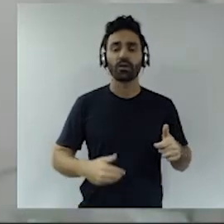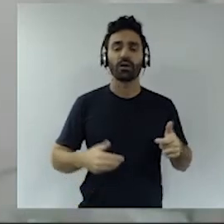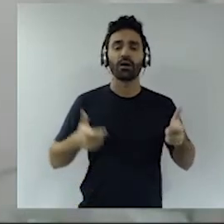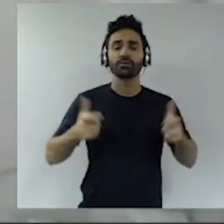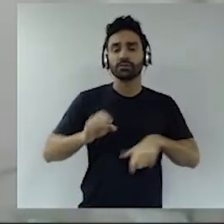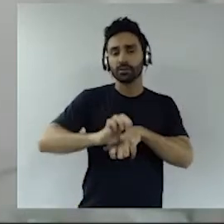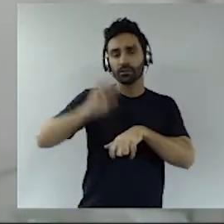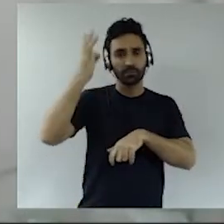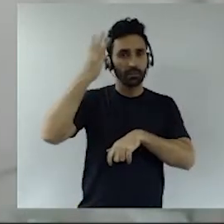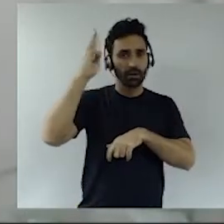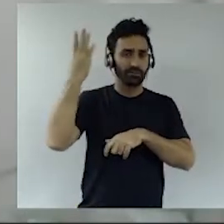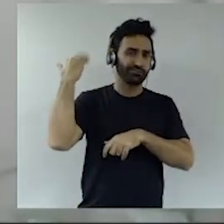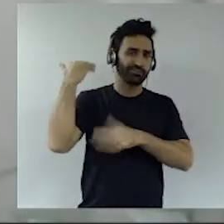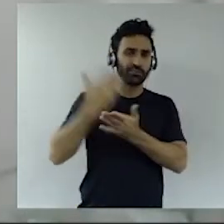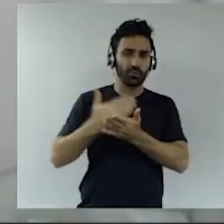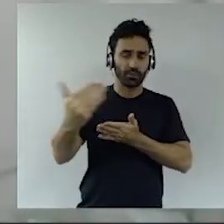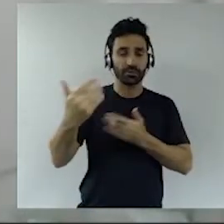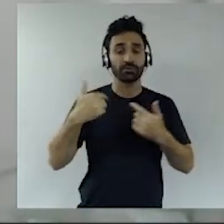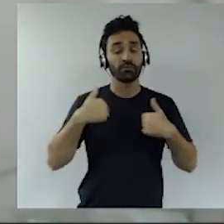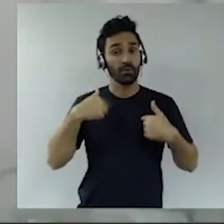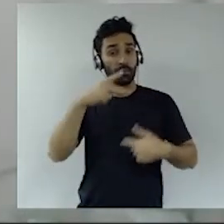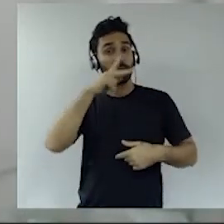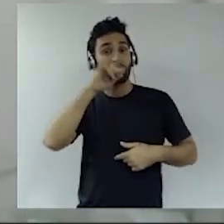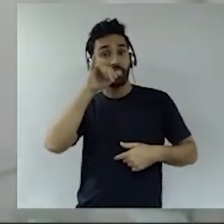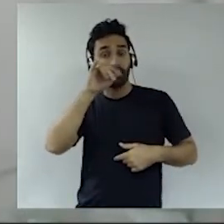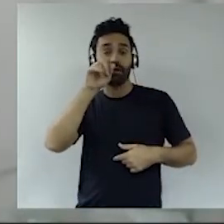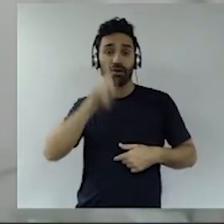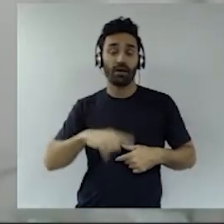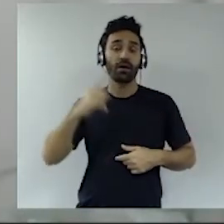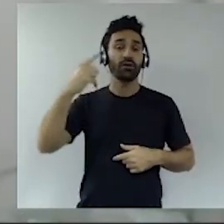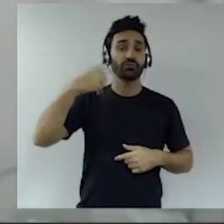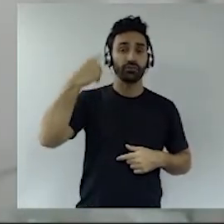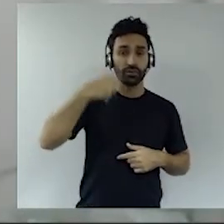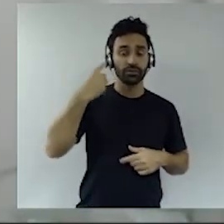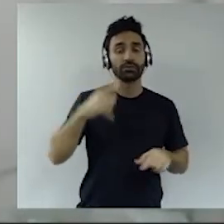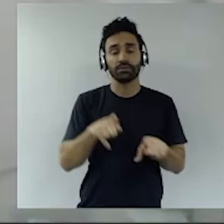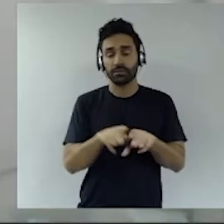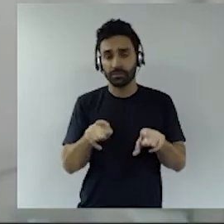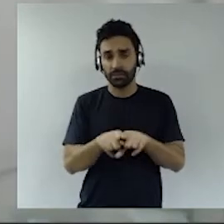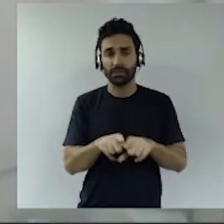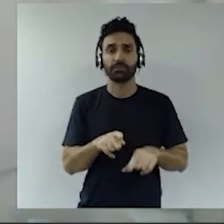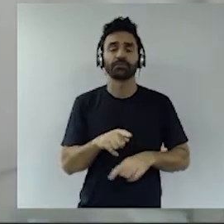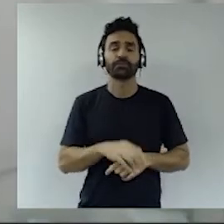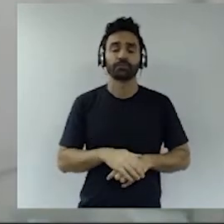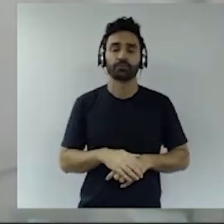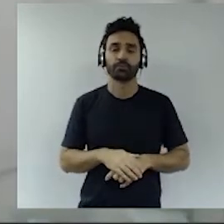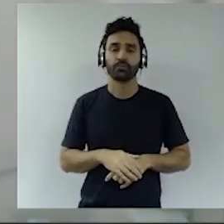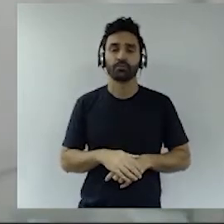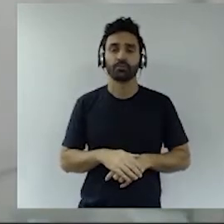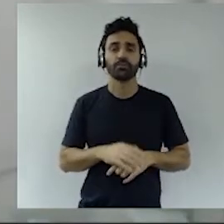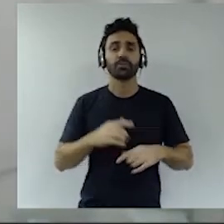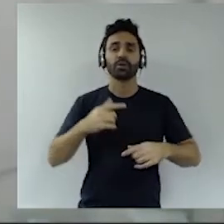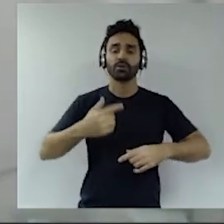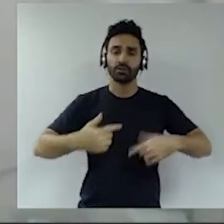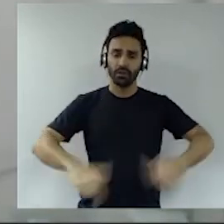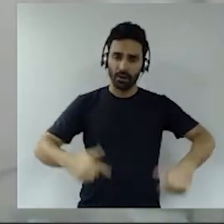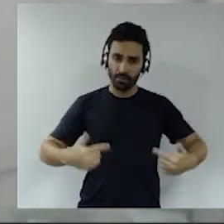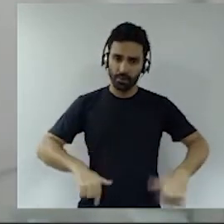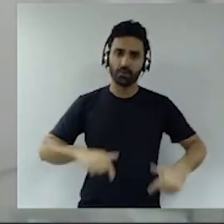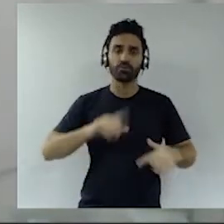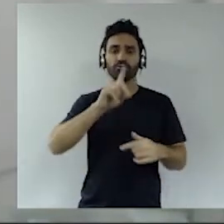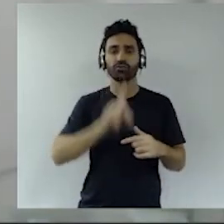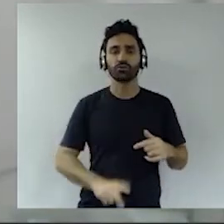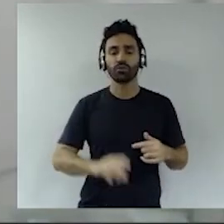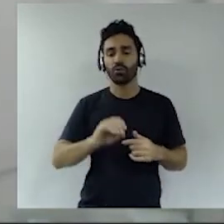minha carreira e sou filho de um advogado que exerceu cargos na diretoria